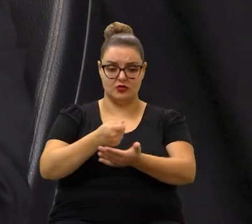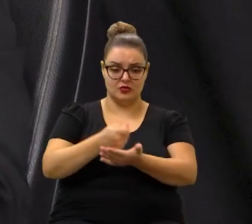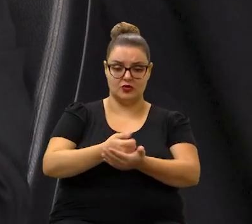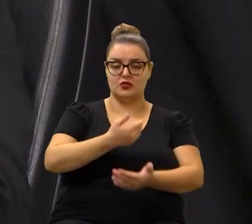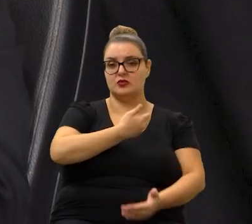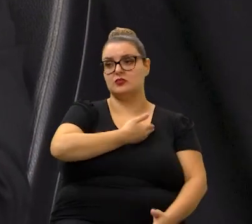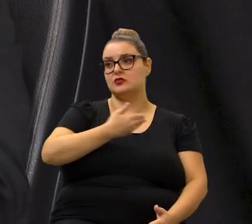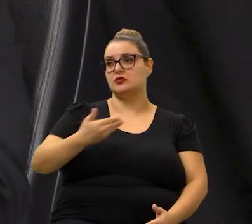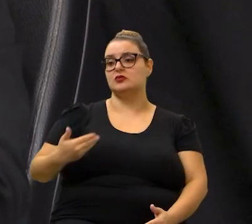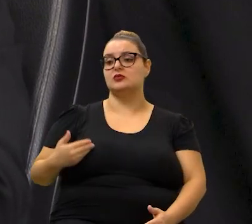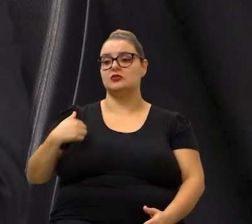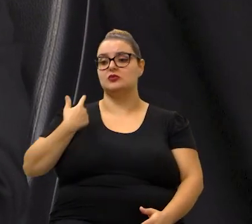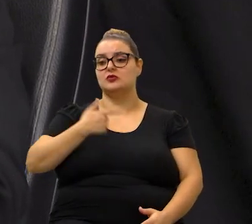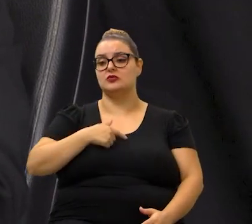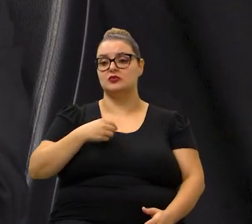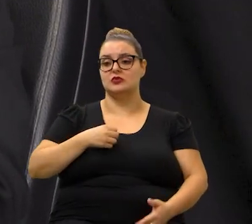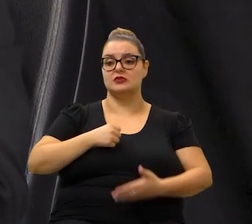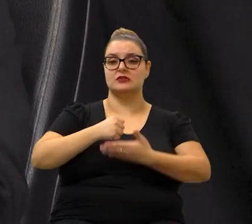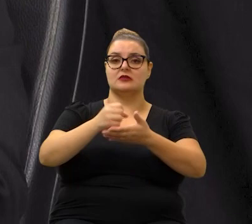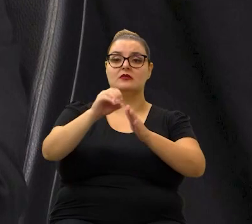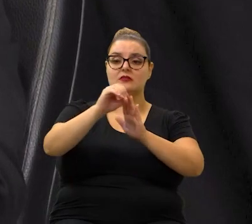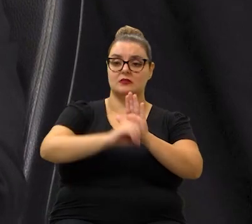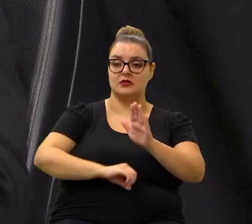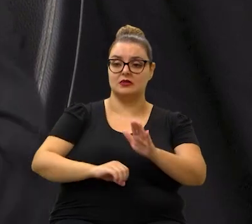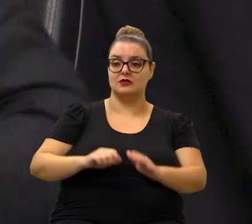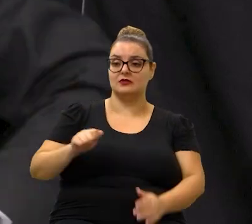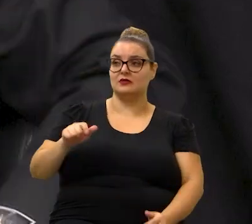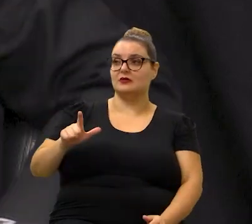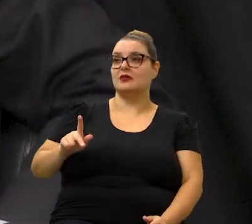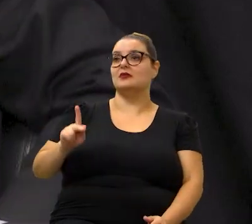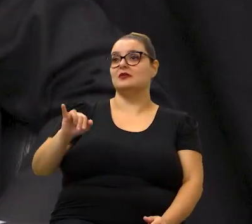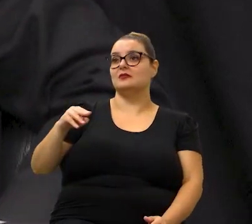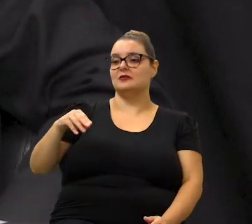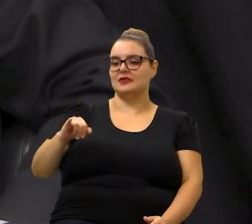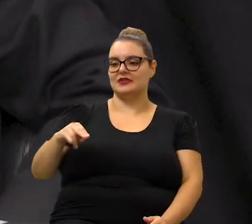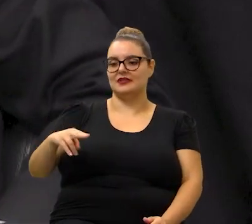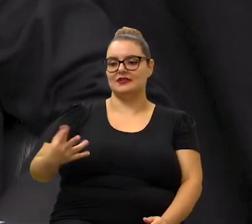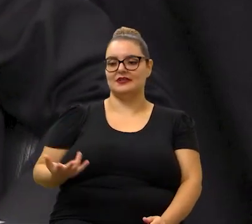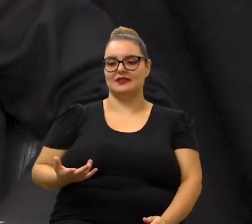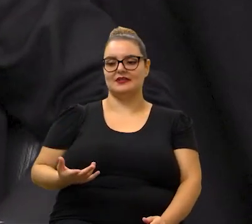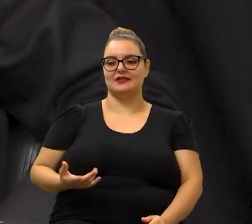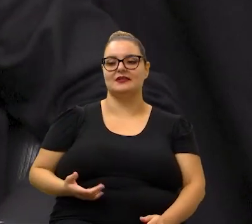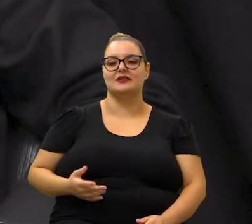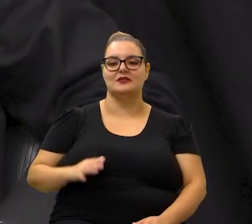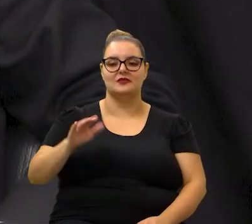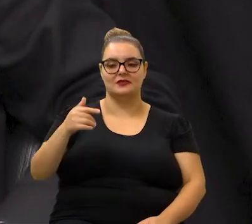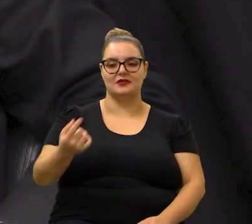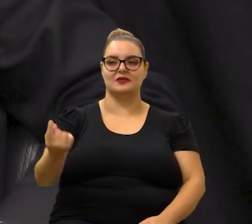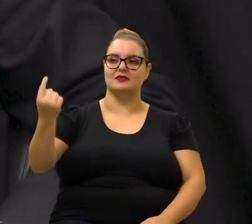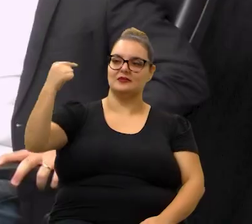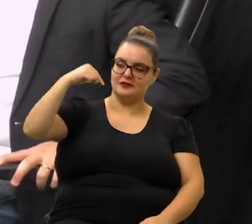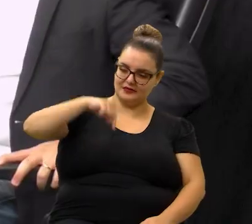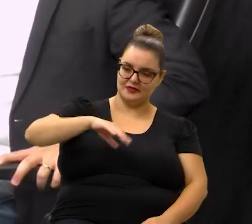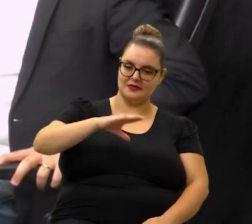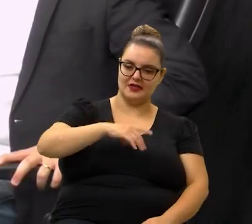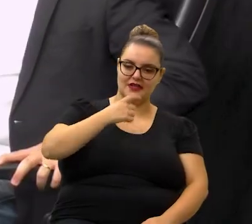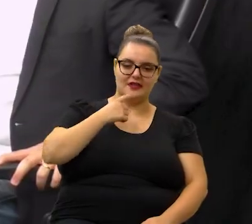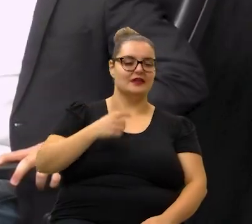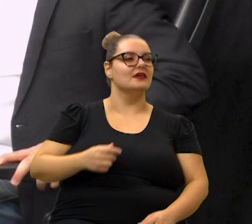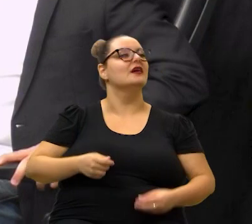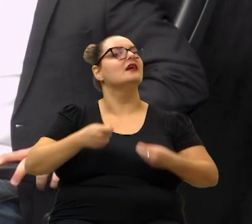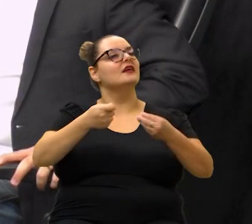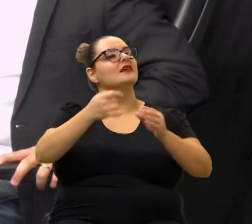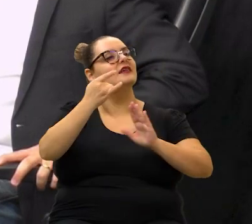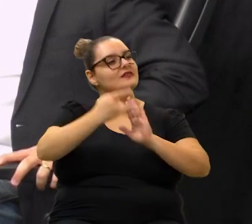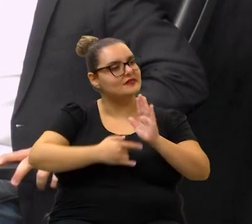governador nós levávamos o ofício na mão do alkem o alkem vinha para Campinas estava dava o ofício na mão